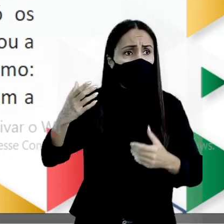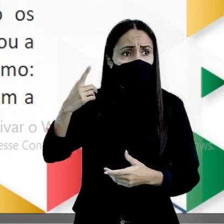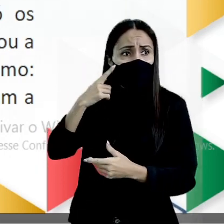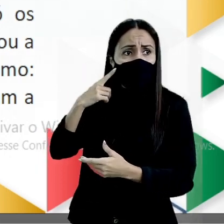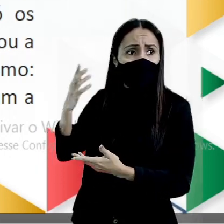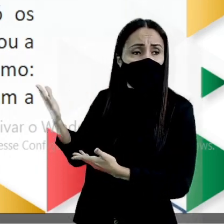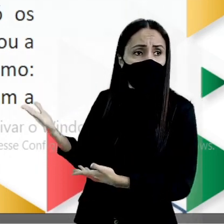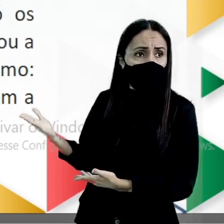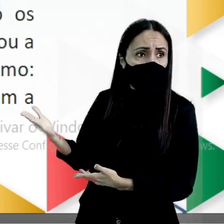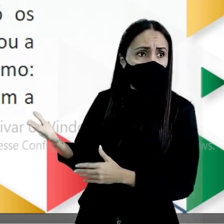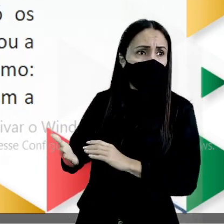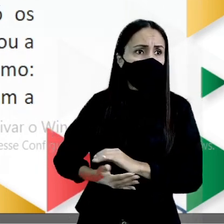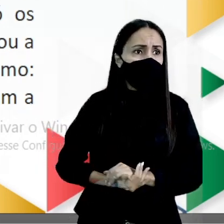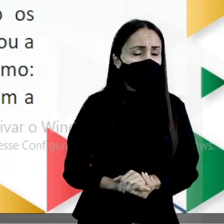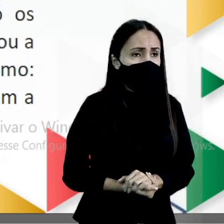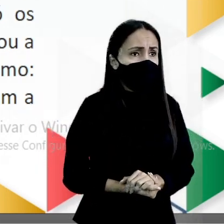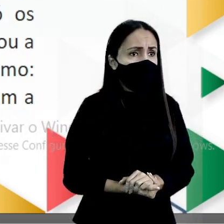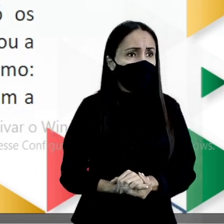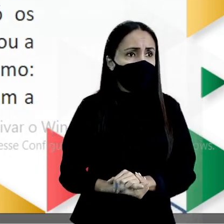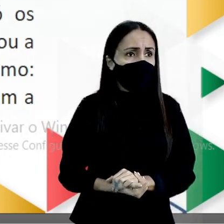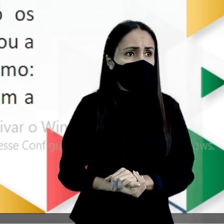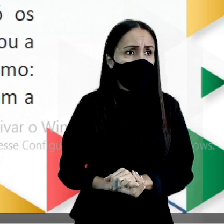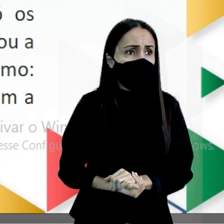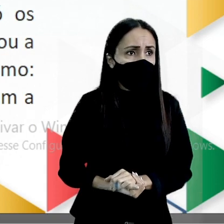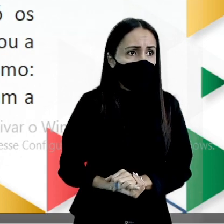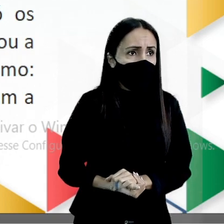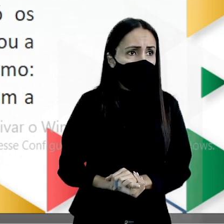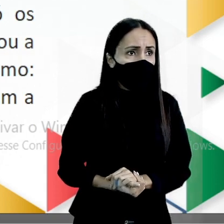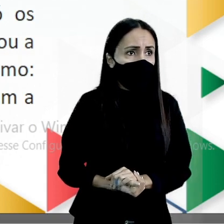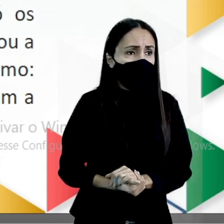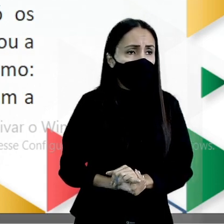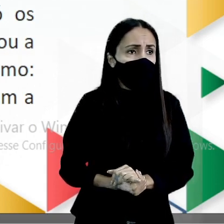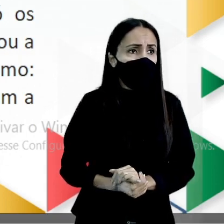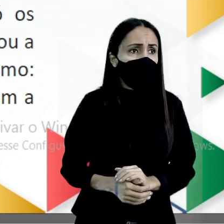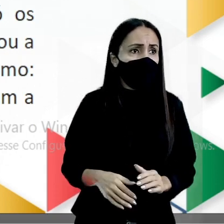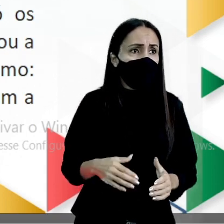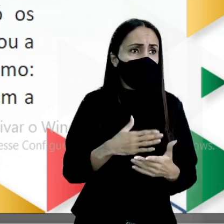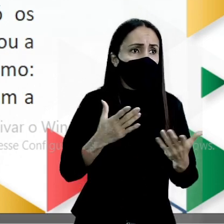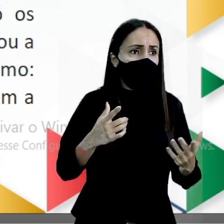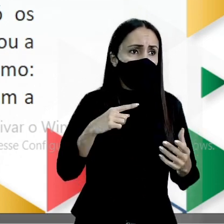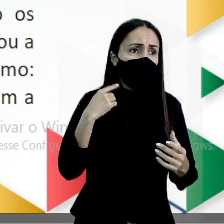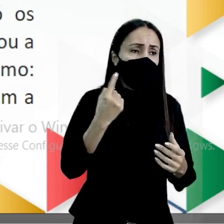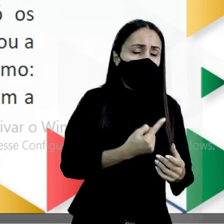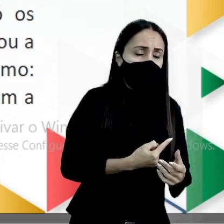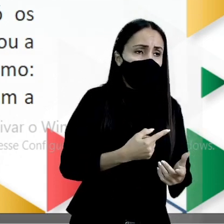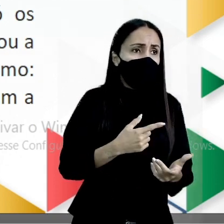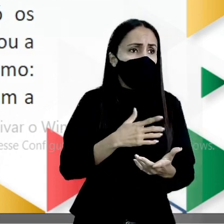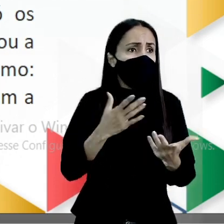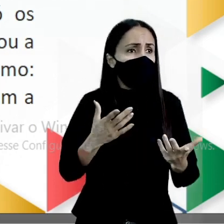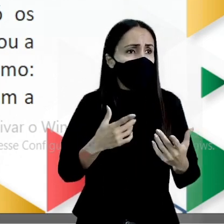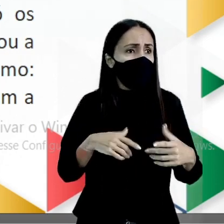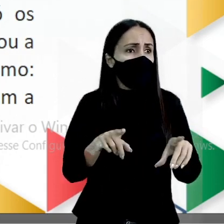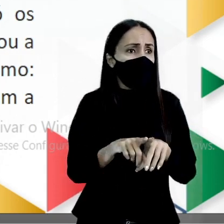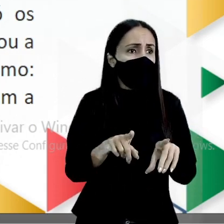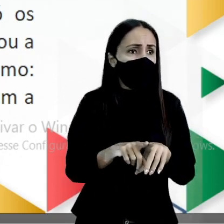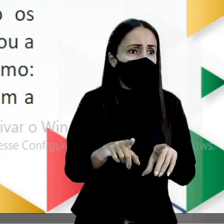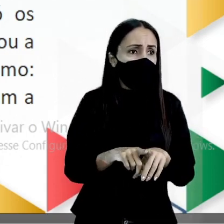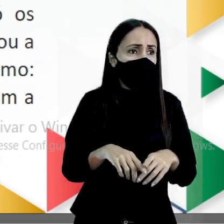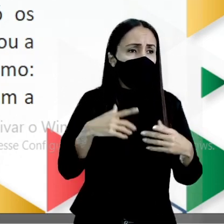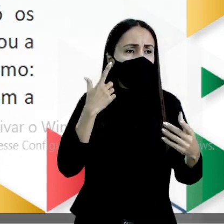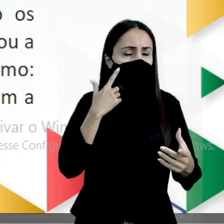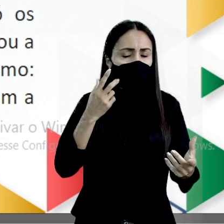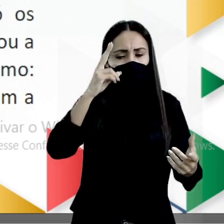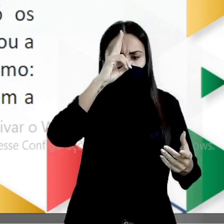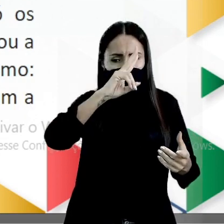da fábrica. Então, como era o tempo da fábrica descrita pelo grande